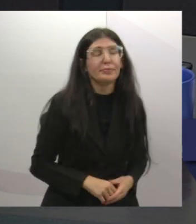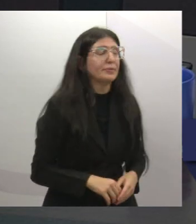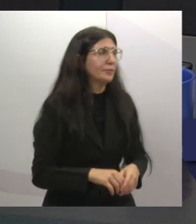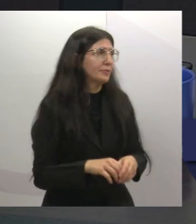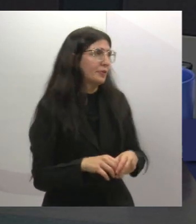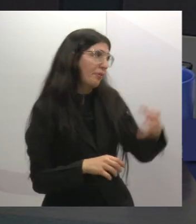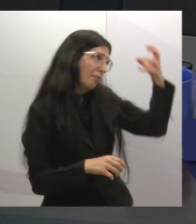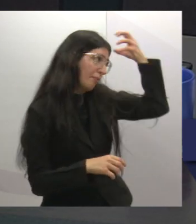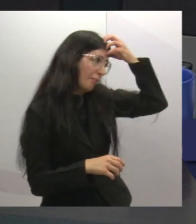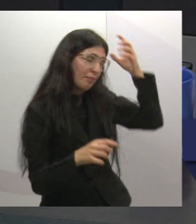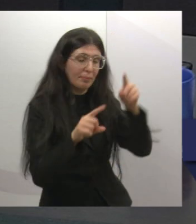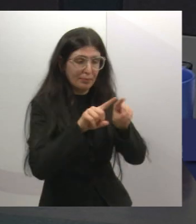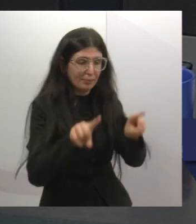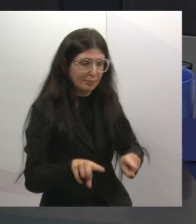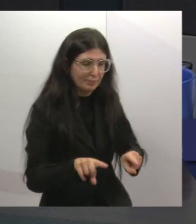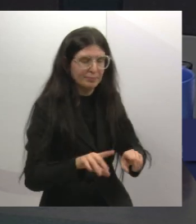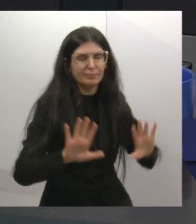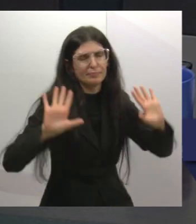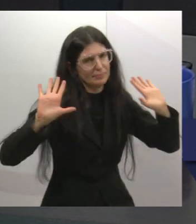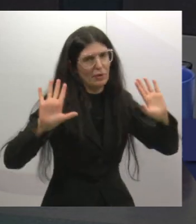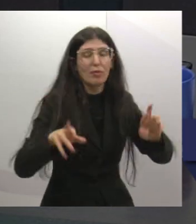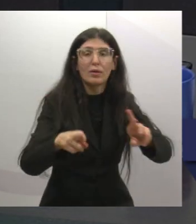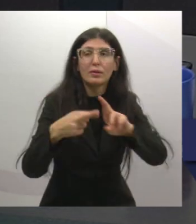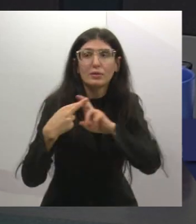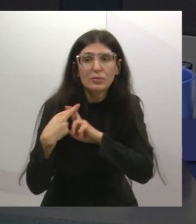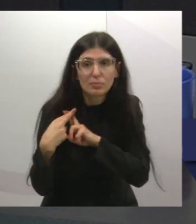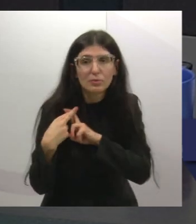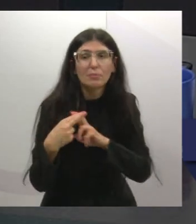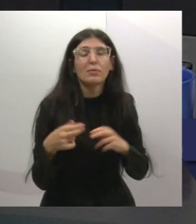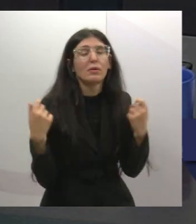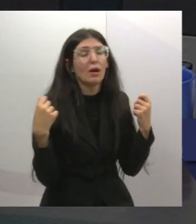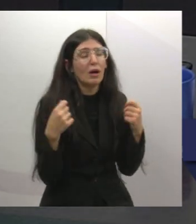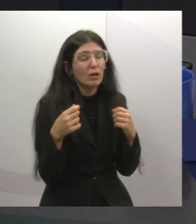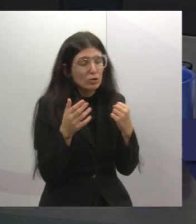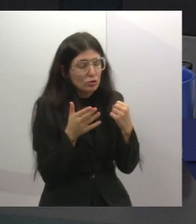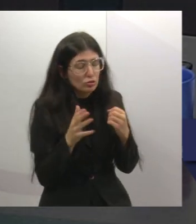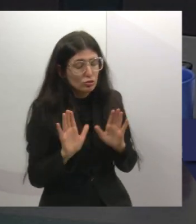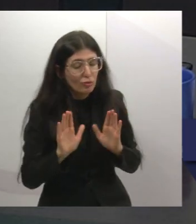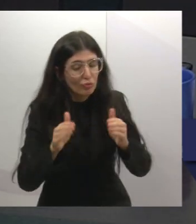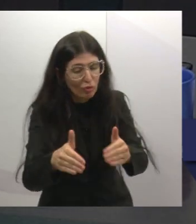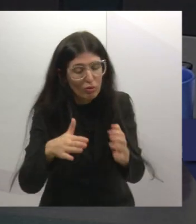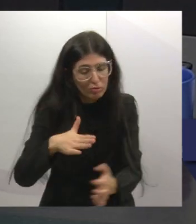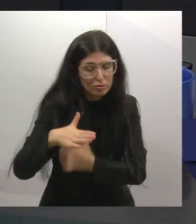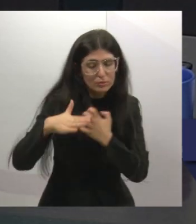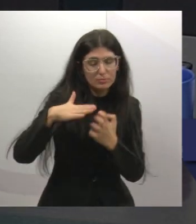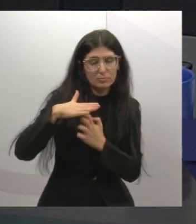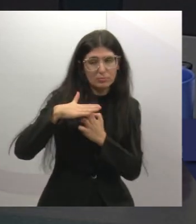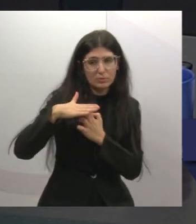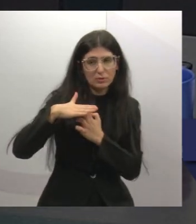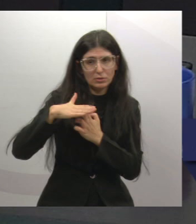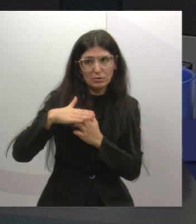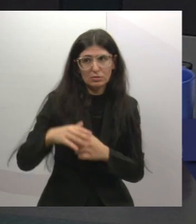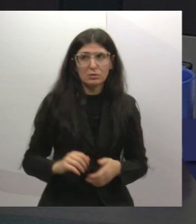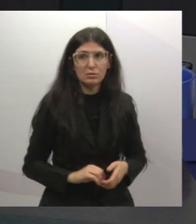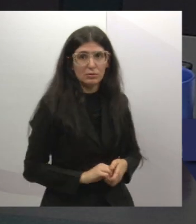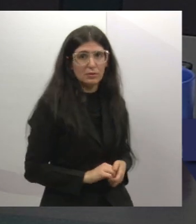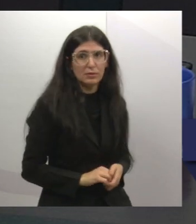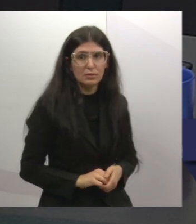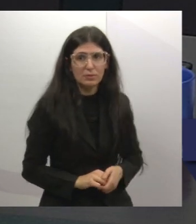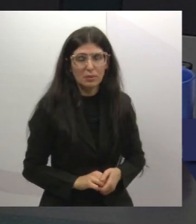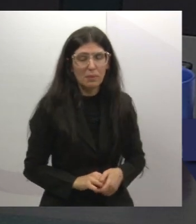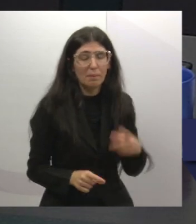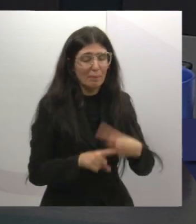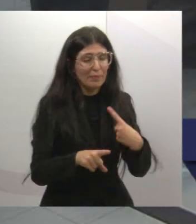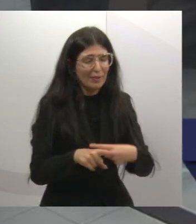gente precisa cobrar as responsabilidades, em especial nesses contratos que são duradouros, né? Muito obrigada, e da minha parte